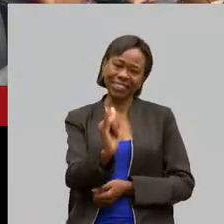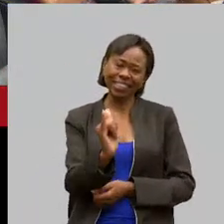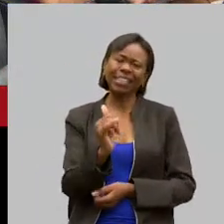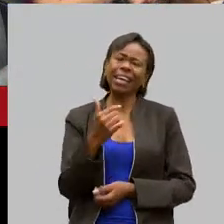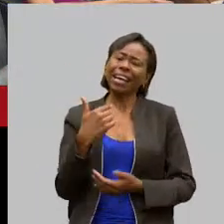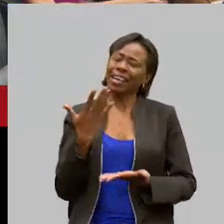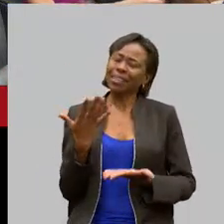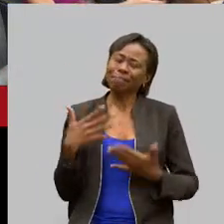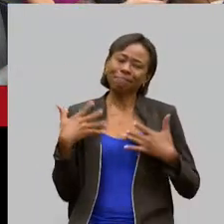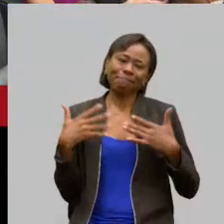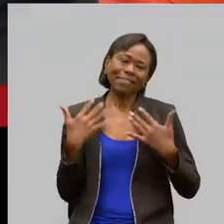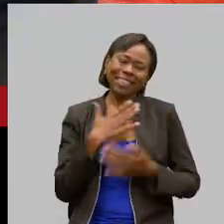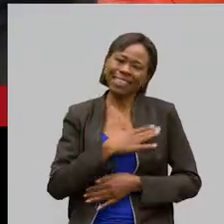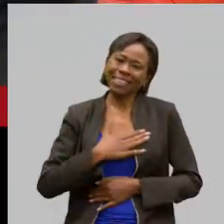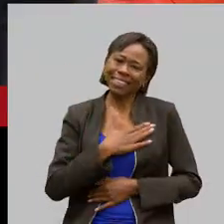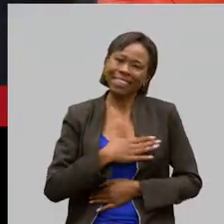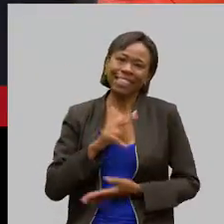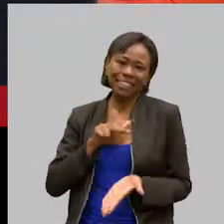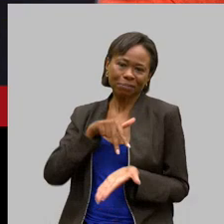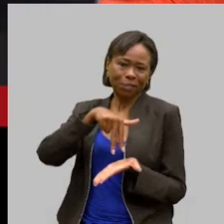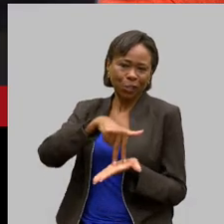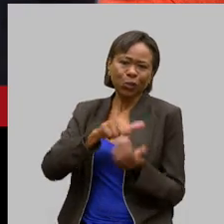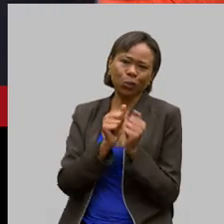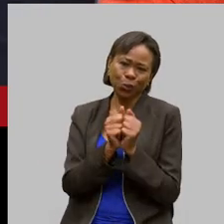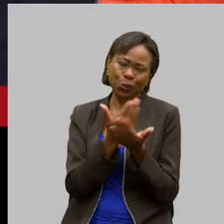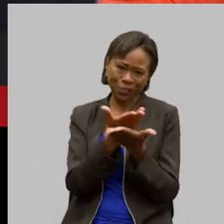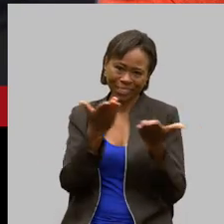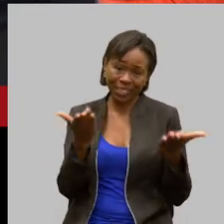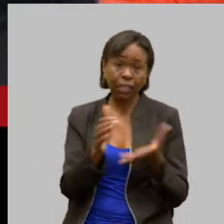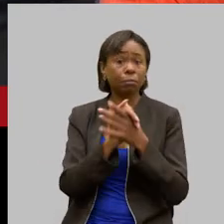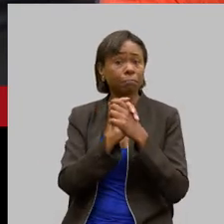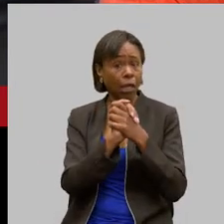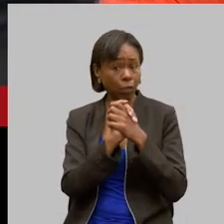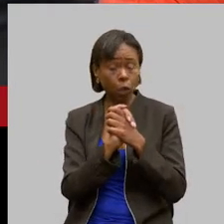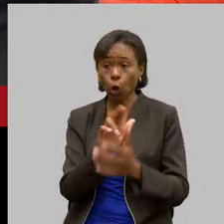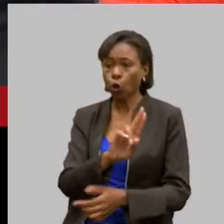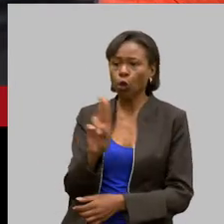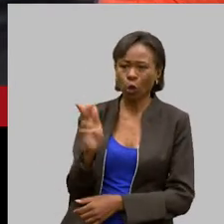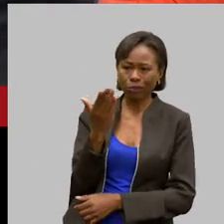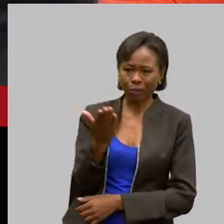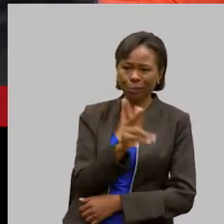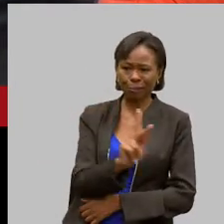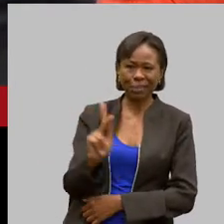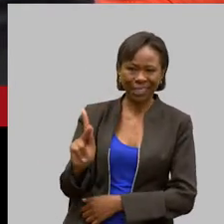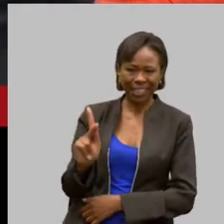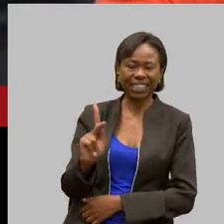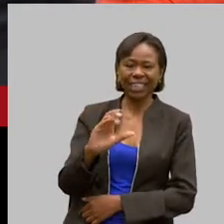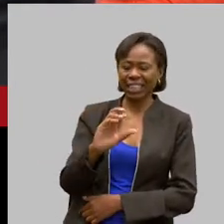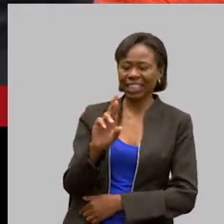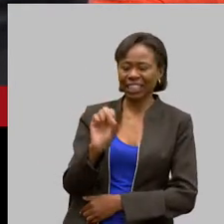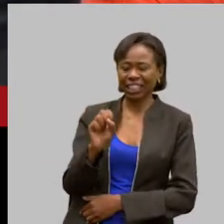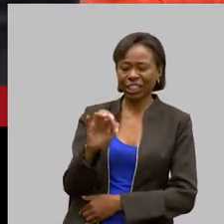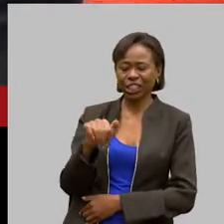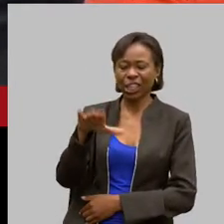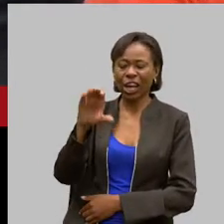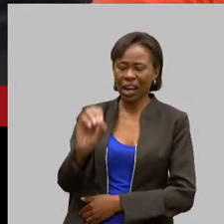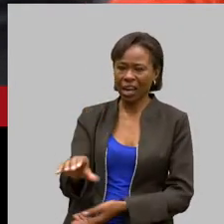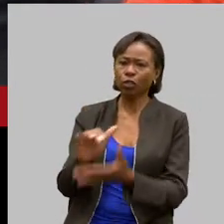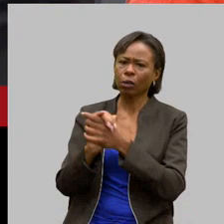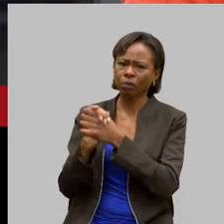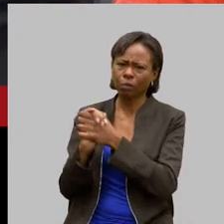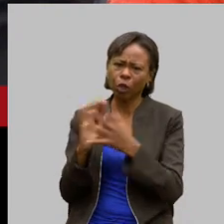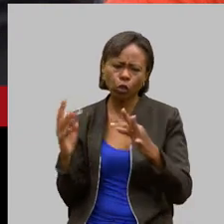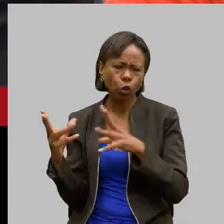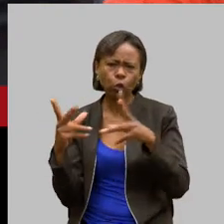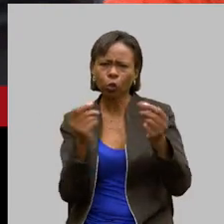participando nessa manhã com vocês parabenizar Em Nome do Nosso Presidente Cristiano Silveira cumprimentar todo o dispositivo todos